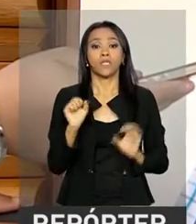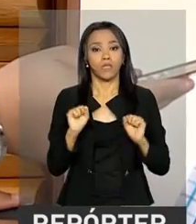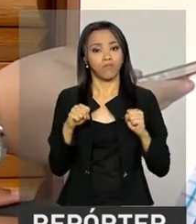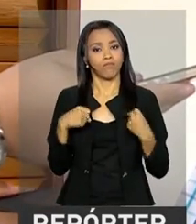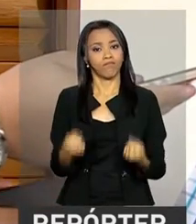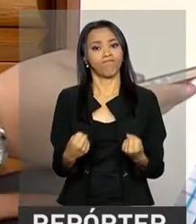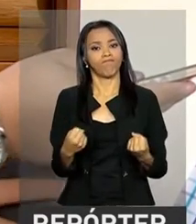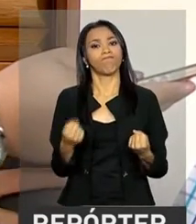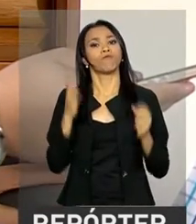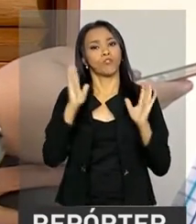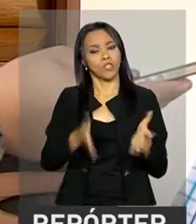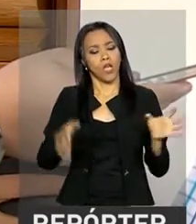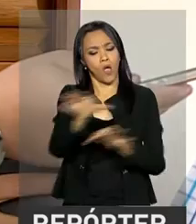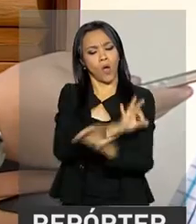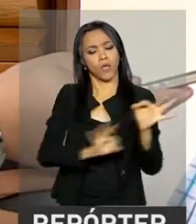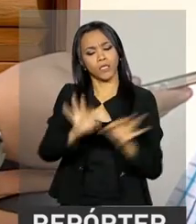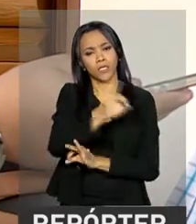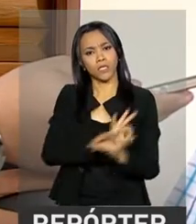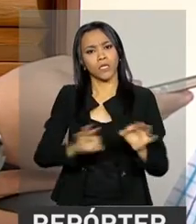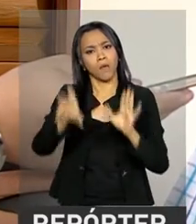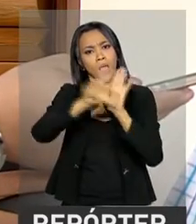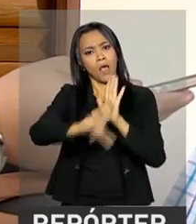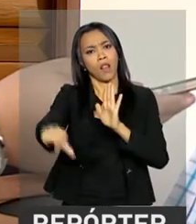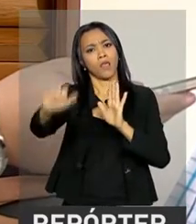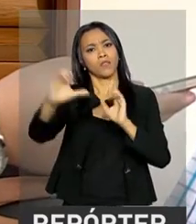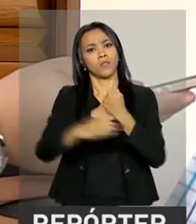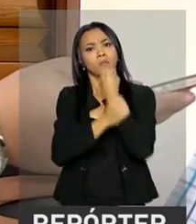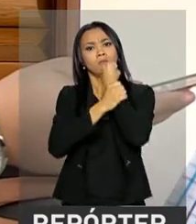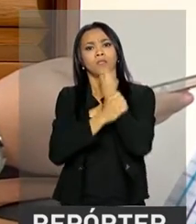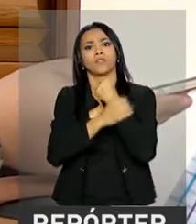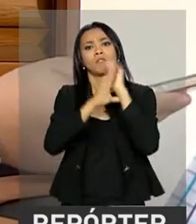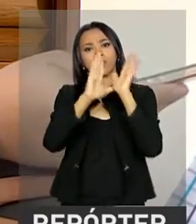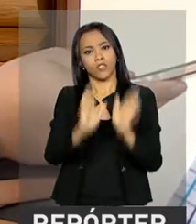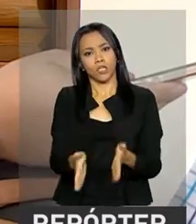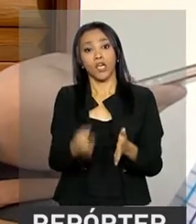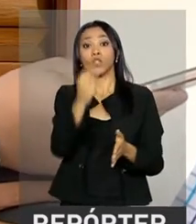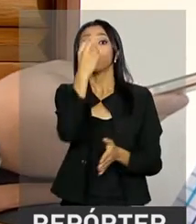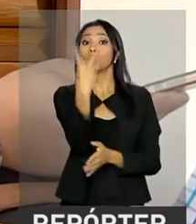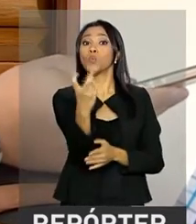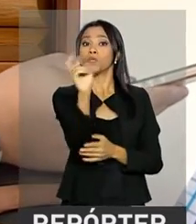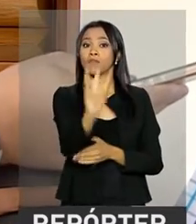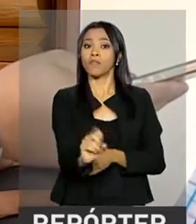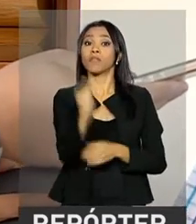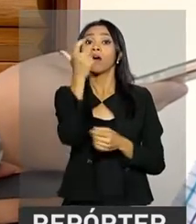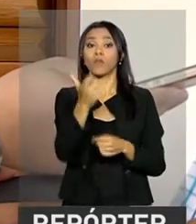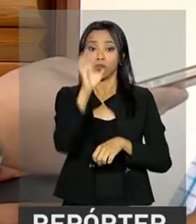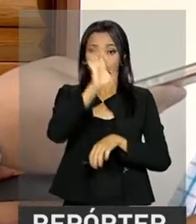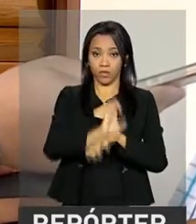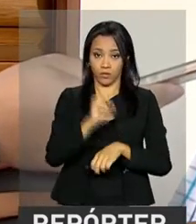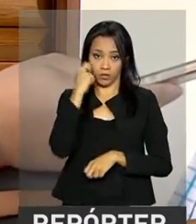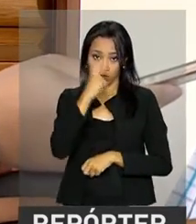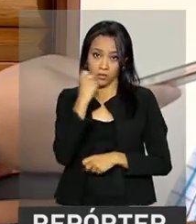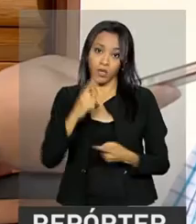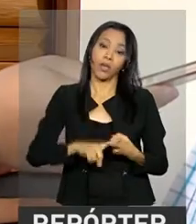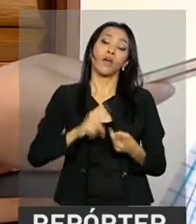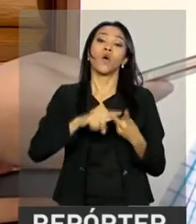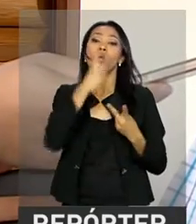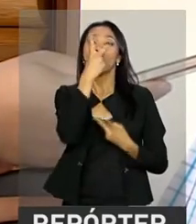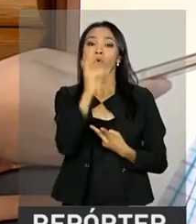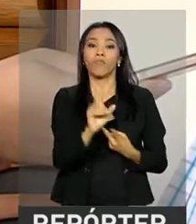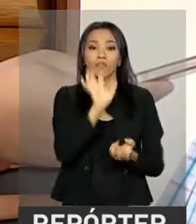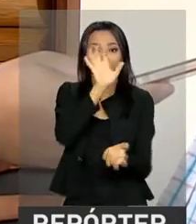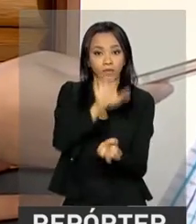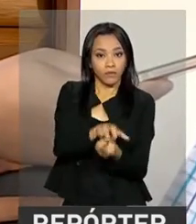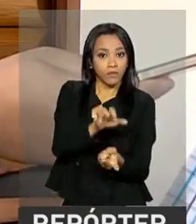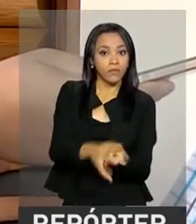a ordem pública ea segurança anteriormente por duas vezes no rio grande do norte por uma vez em pernambuco